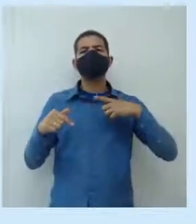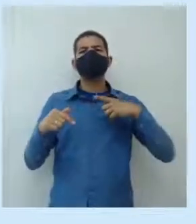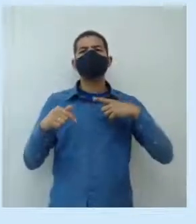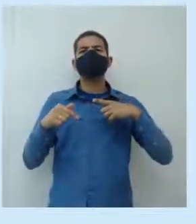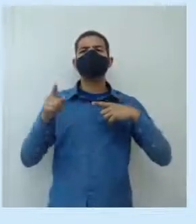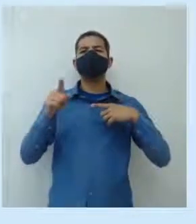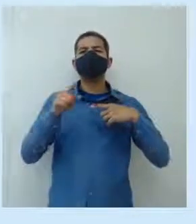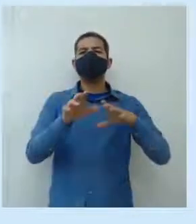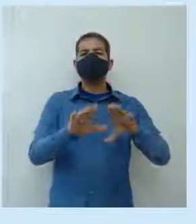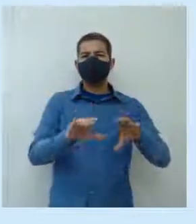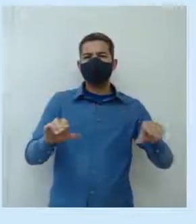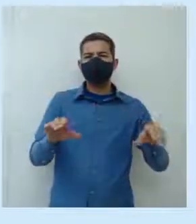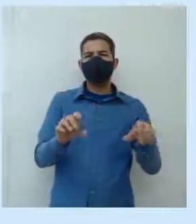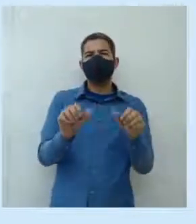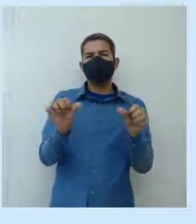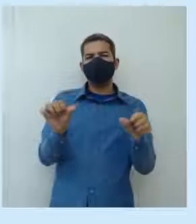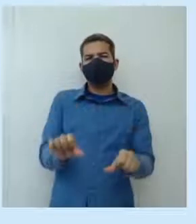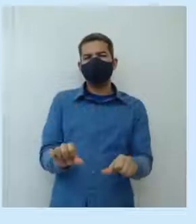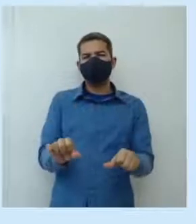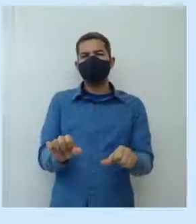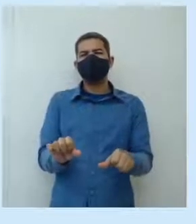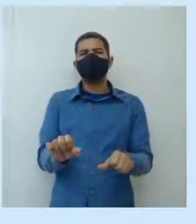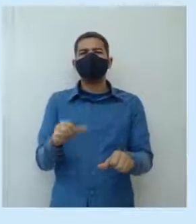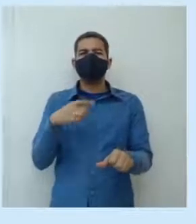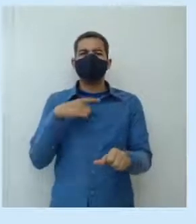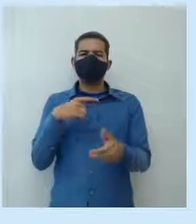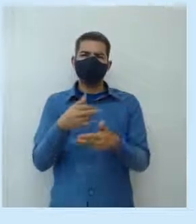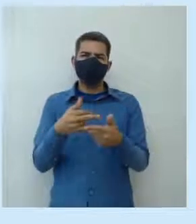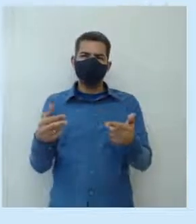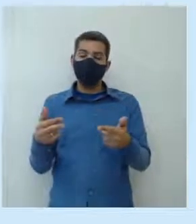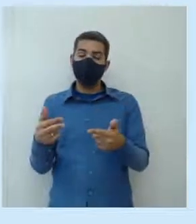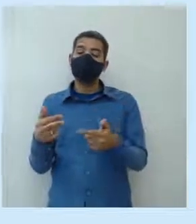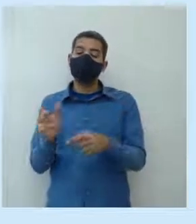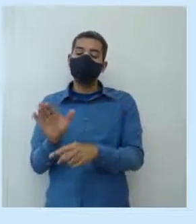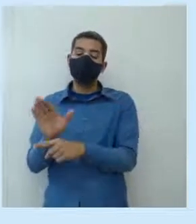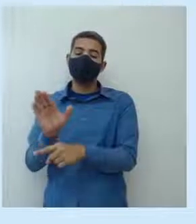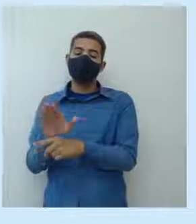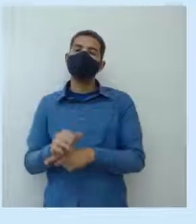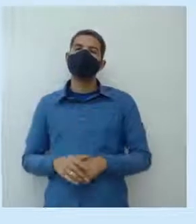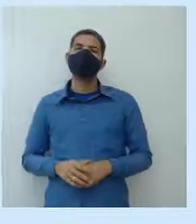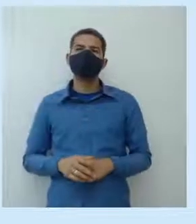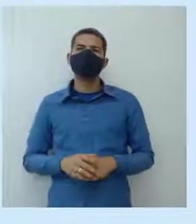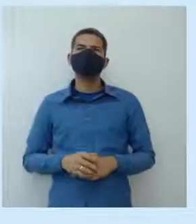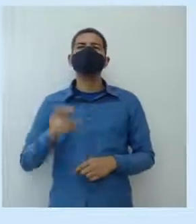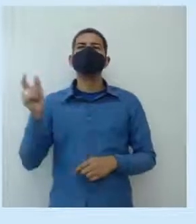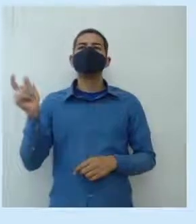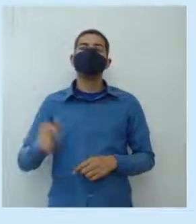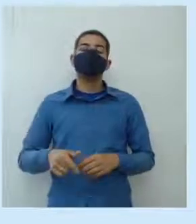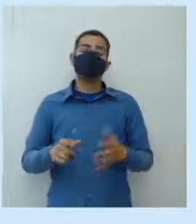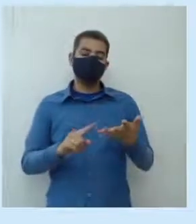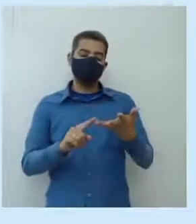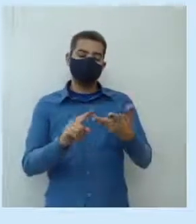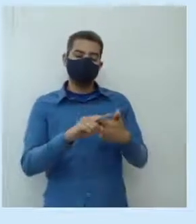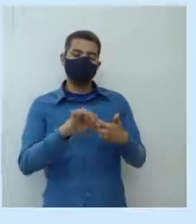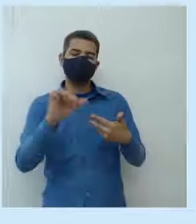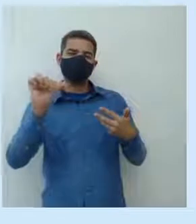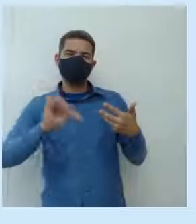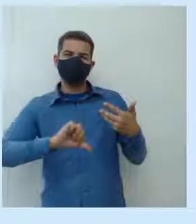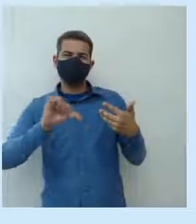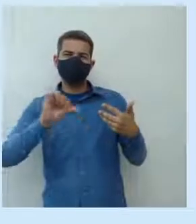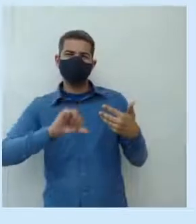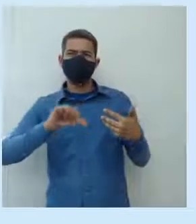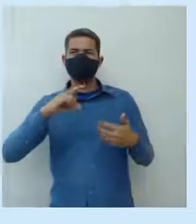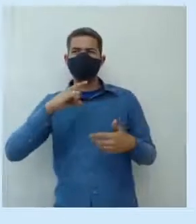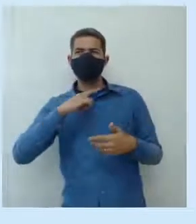Então esses são os argumentos que são favoráveis aos transgênicos. Então vamos ver agora os argumentos que são contrários a esses transgênicos. A gente também